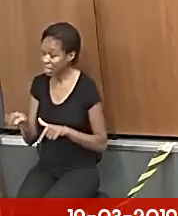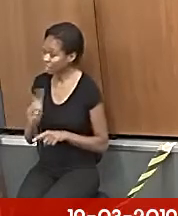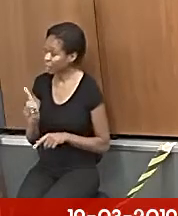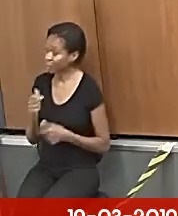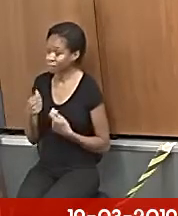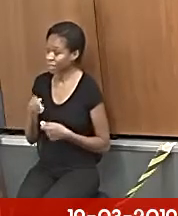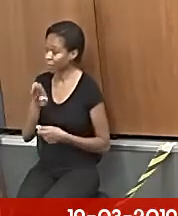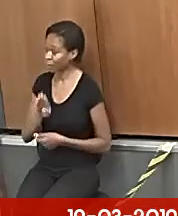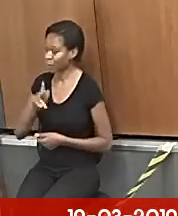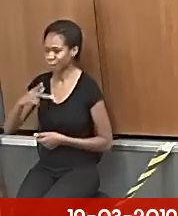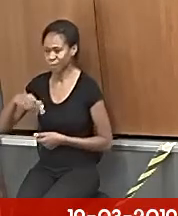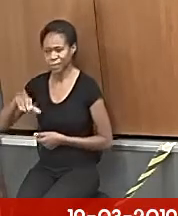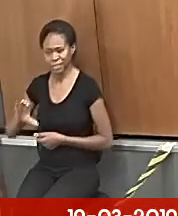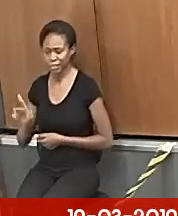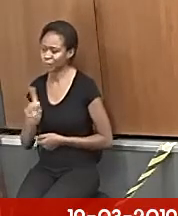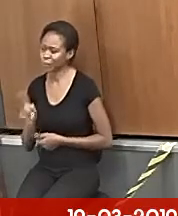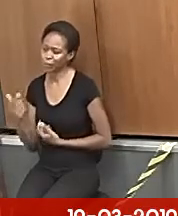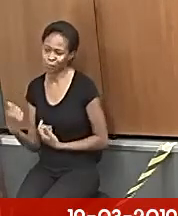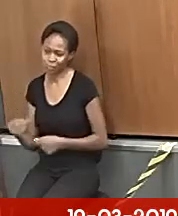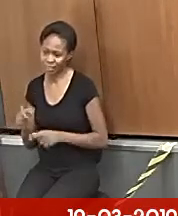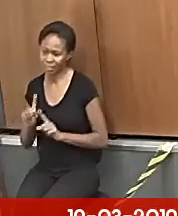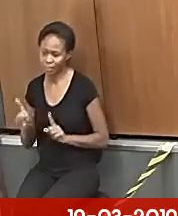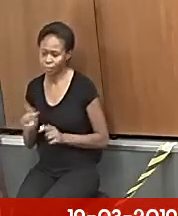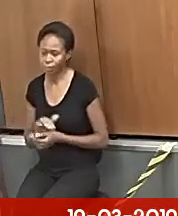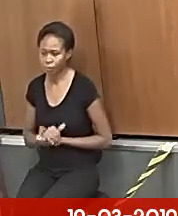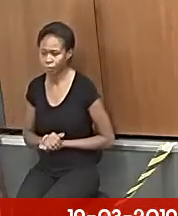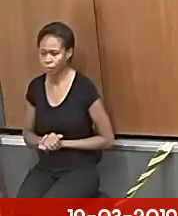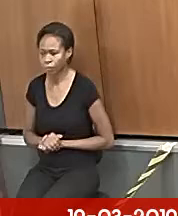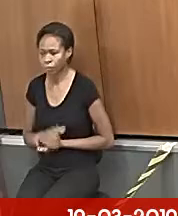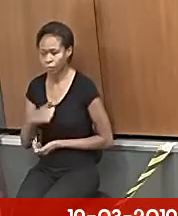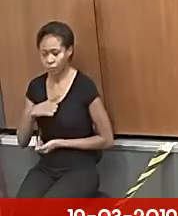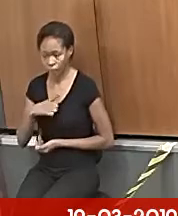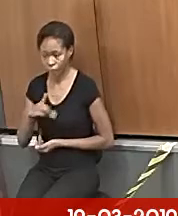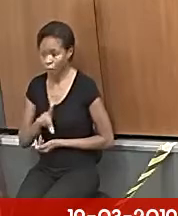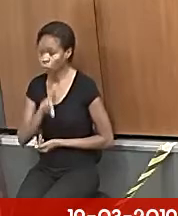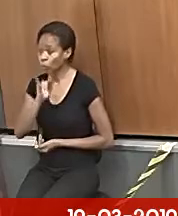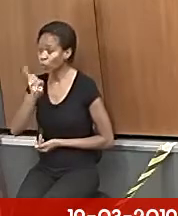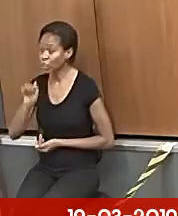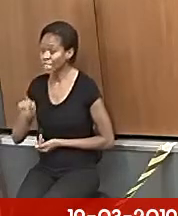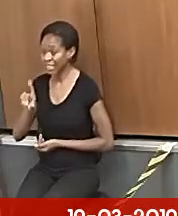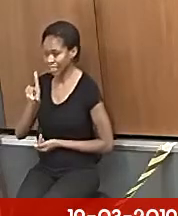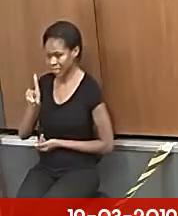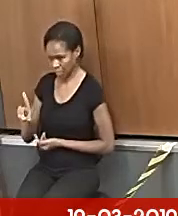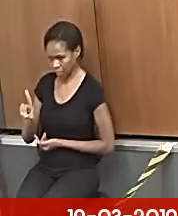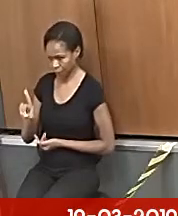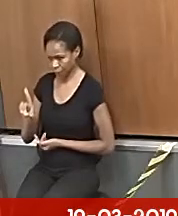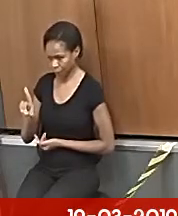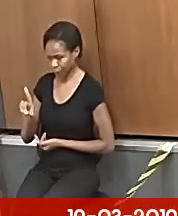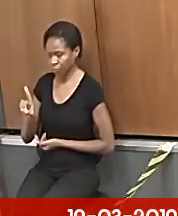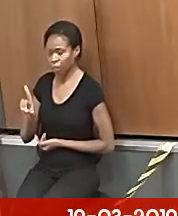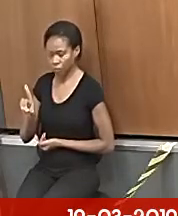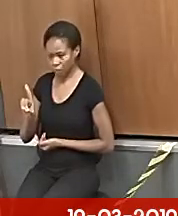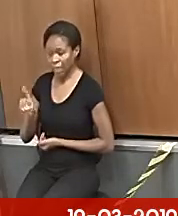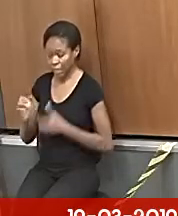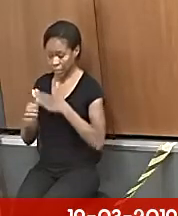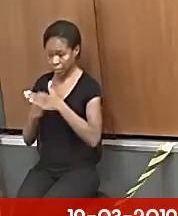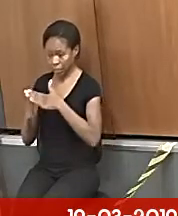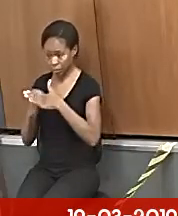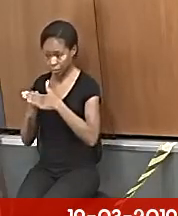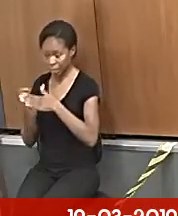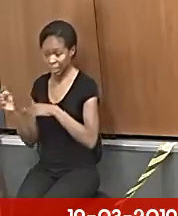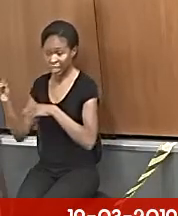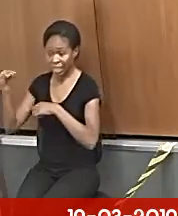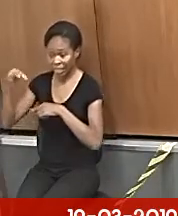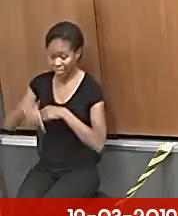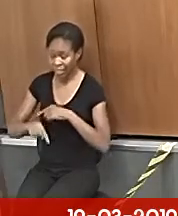tudo bem que nós temos o dia d que é comemorado aqui o dia de que as empresas vêm até aqui o hall da assembléia o